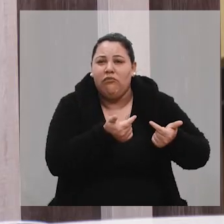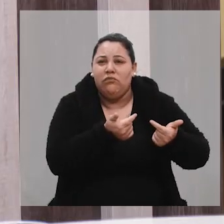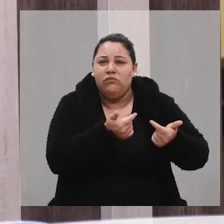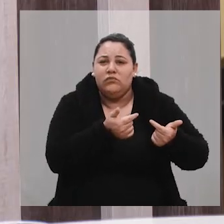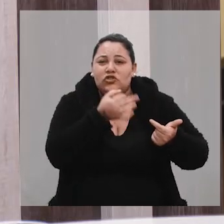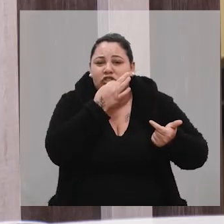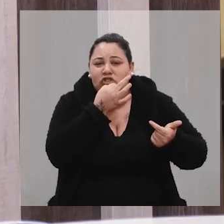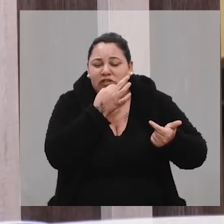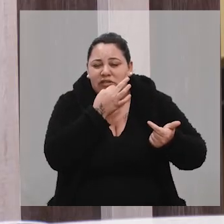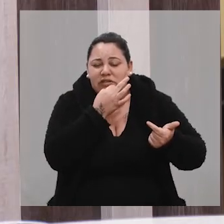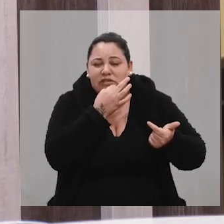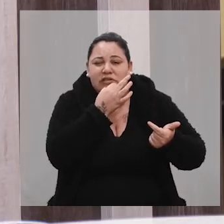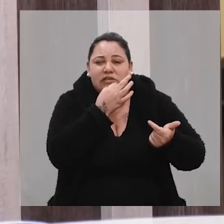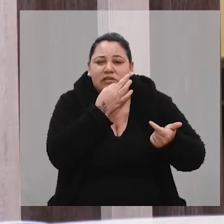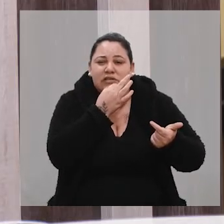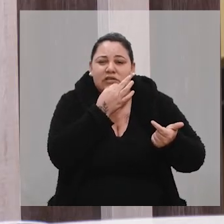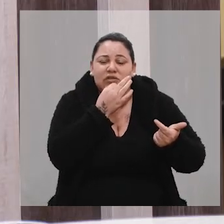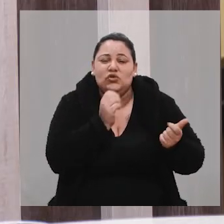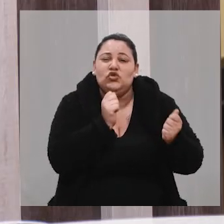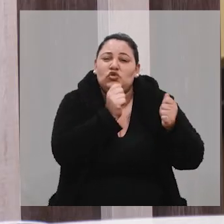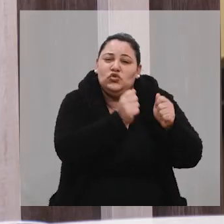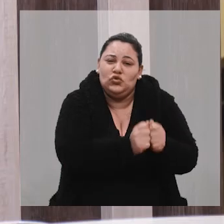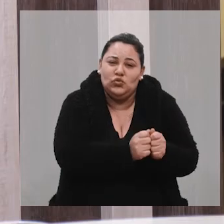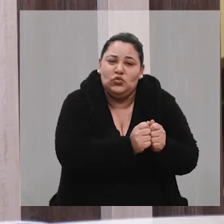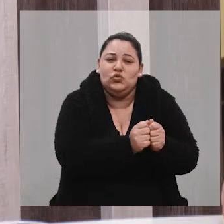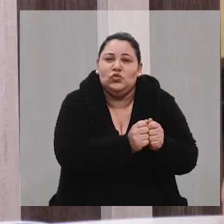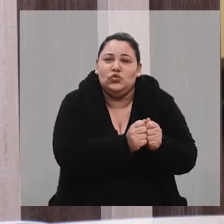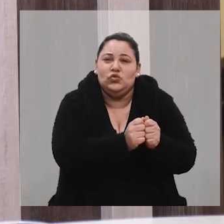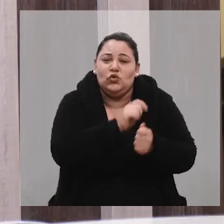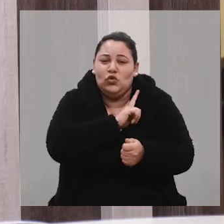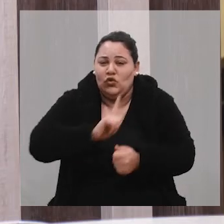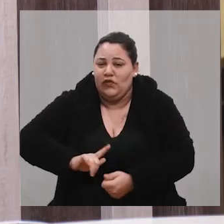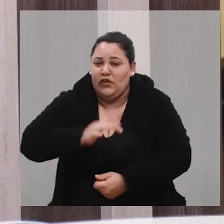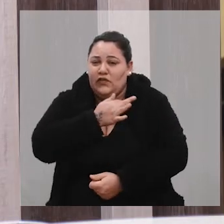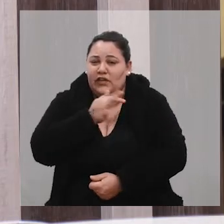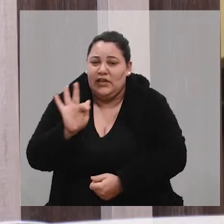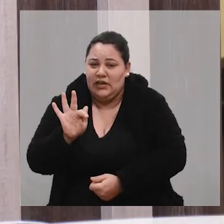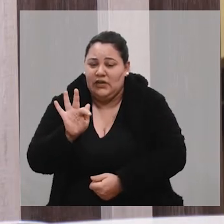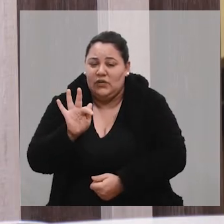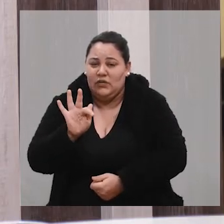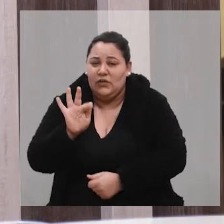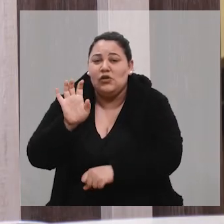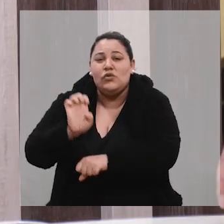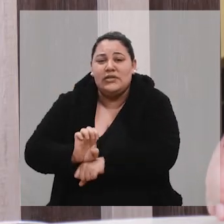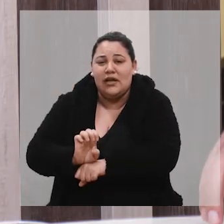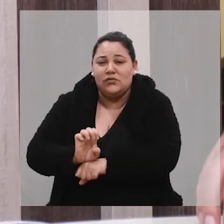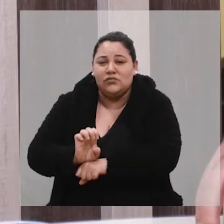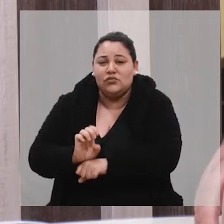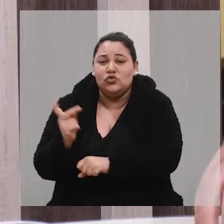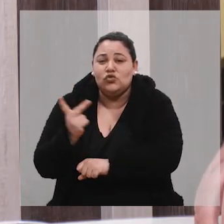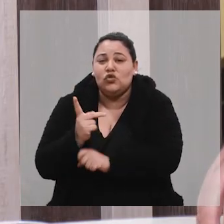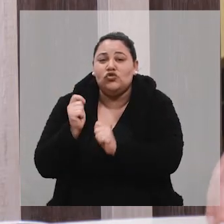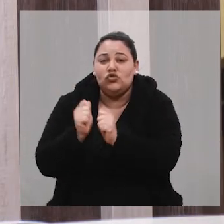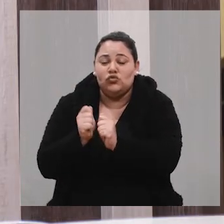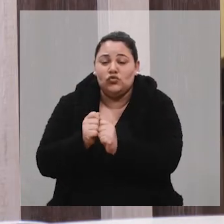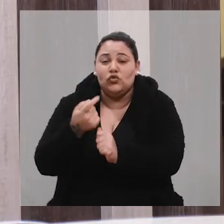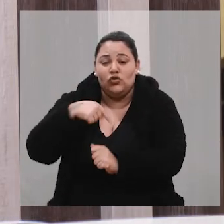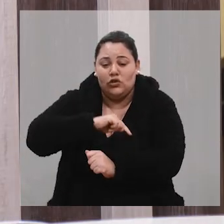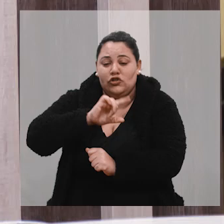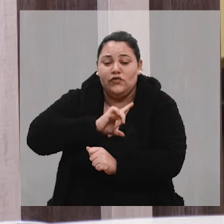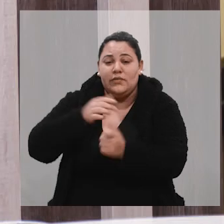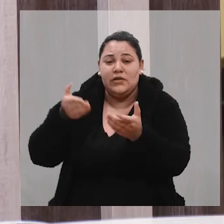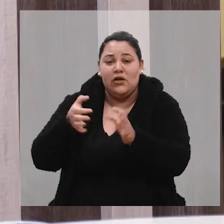tomadas de Caxias do Sul em conjunção tanto com o governo federal quanto com o governo estadual? Nós